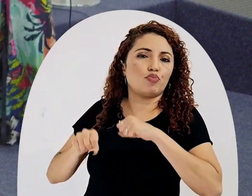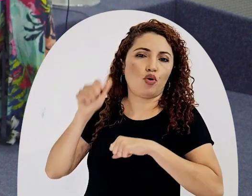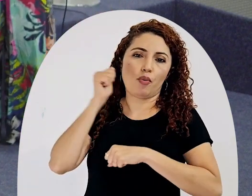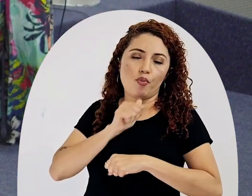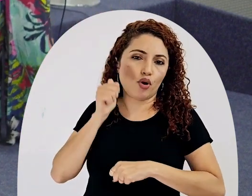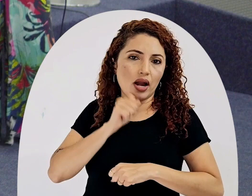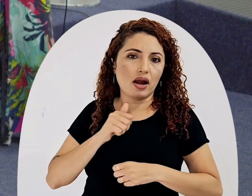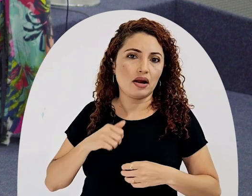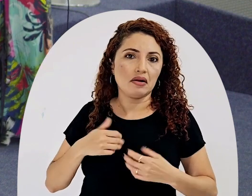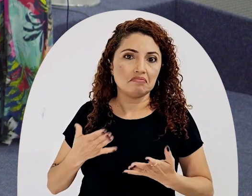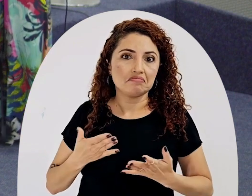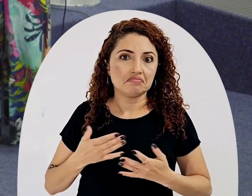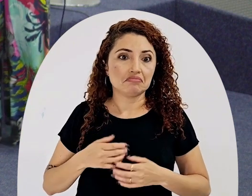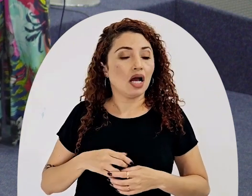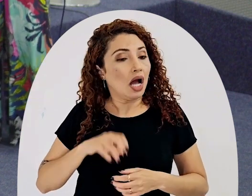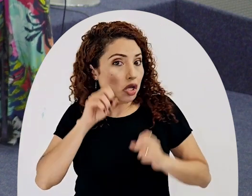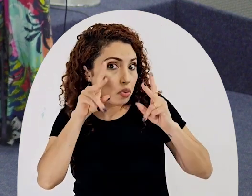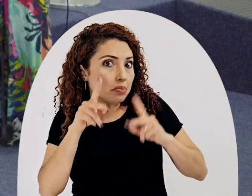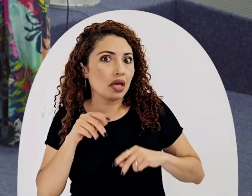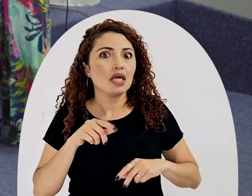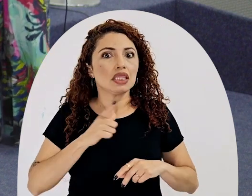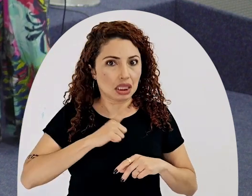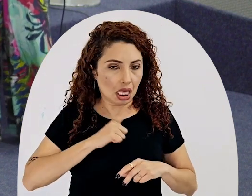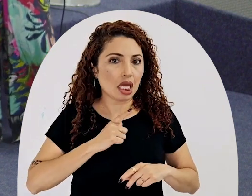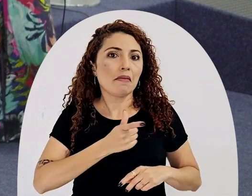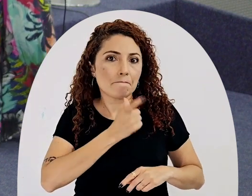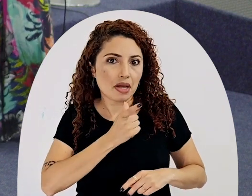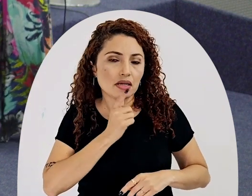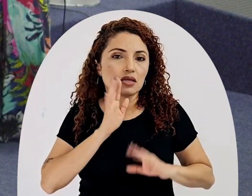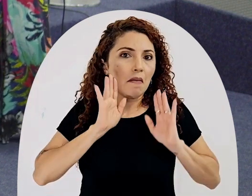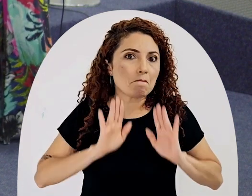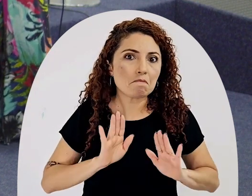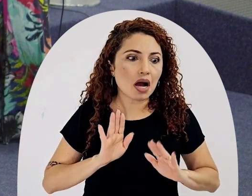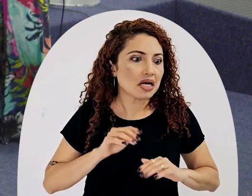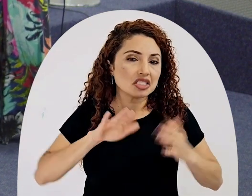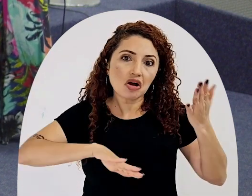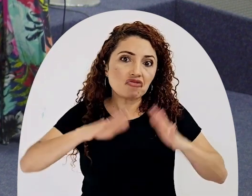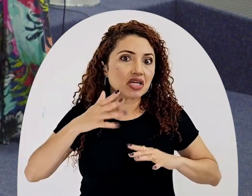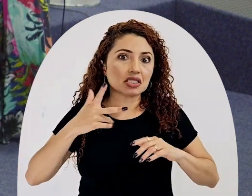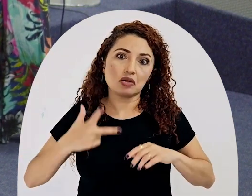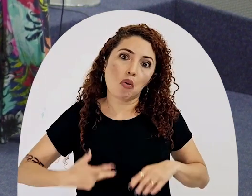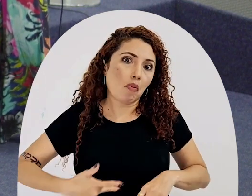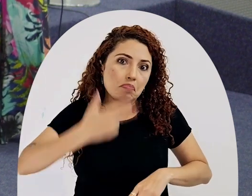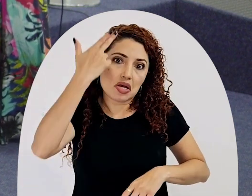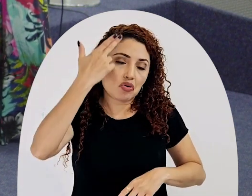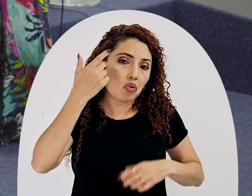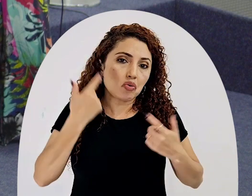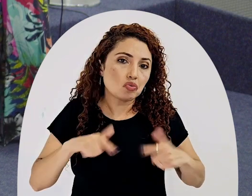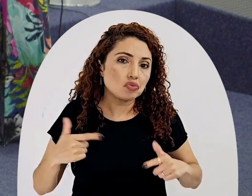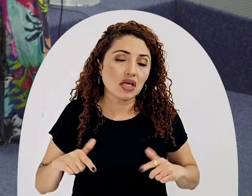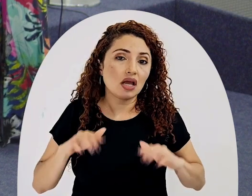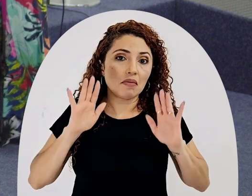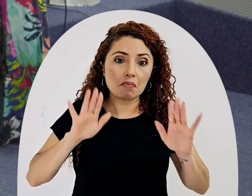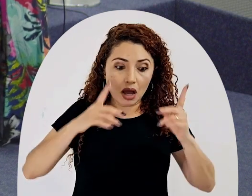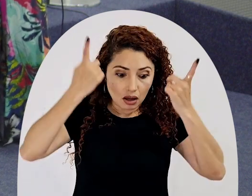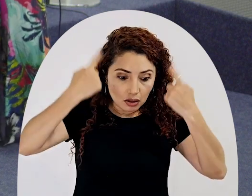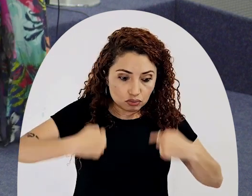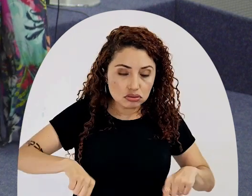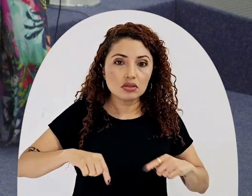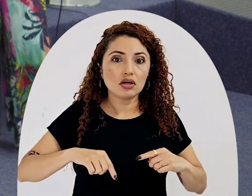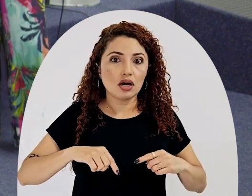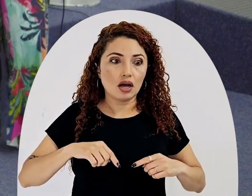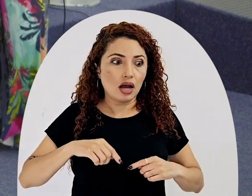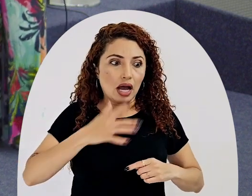não define. Muitas vezes, às vezes, ela pode ser operada e pode não ter. Mas a aparência dela causa medo, porque